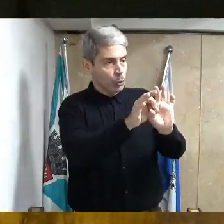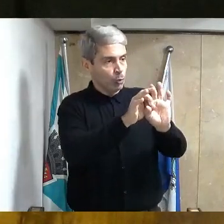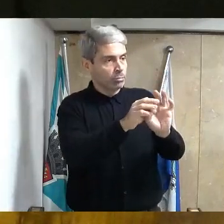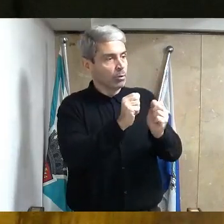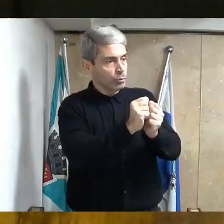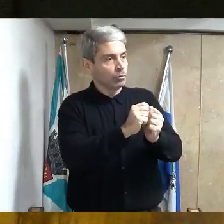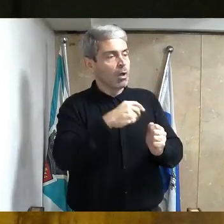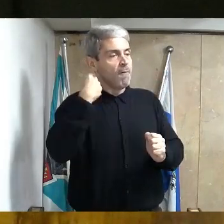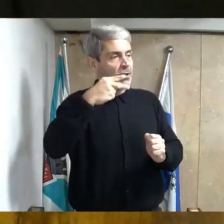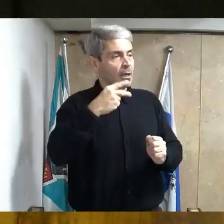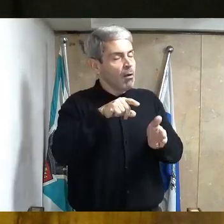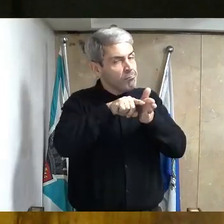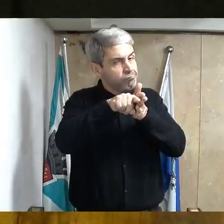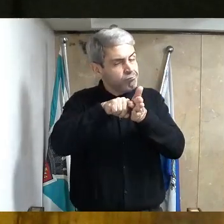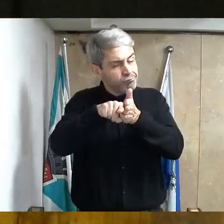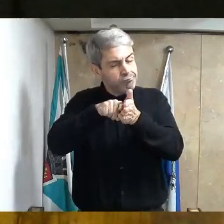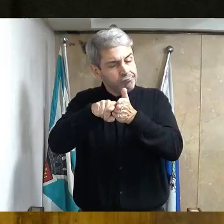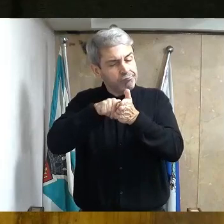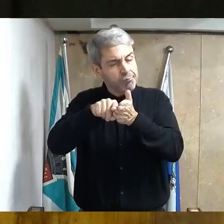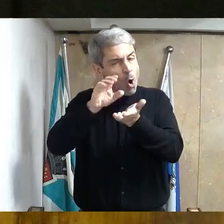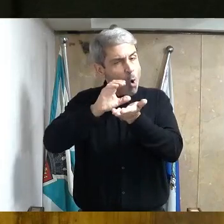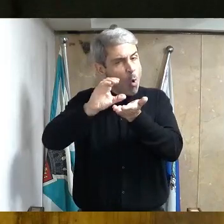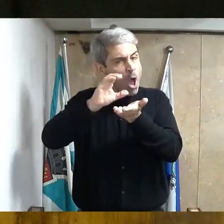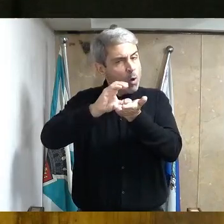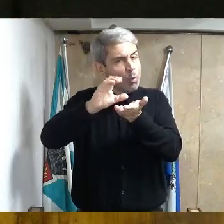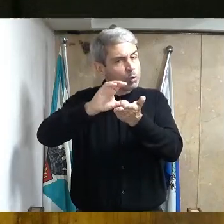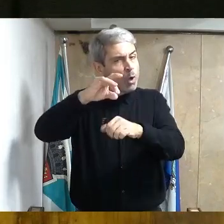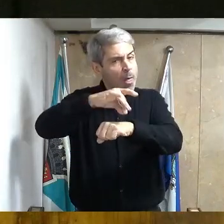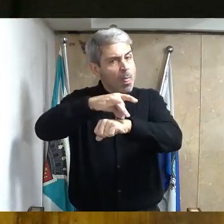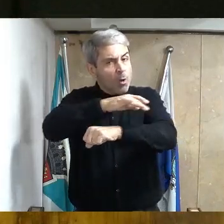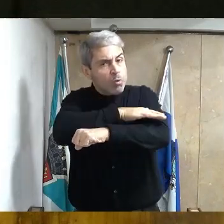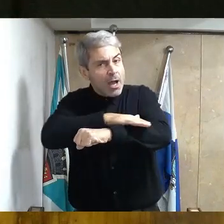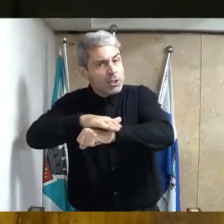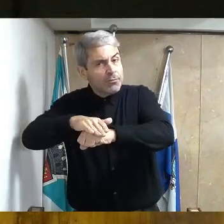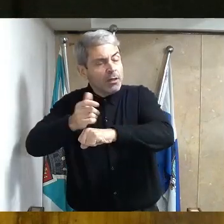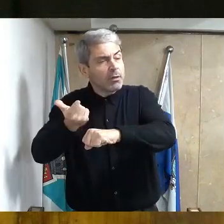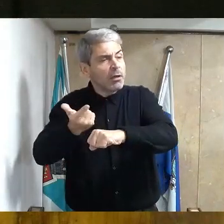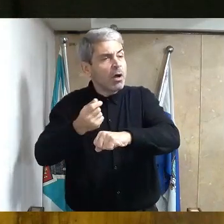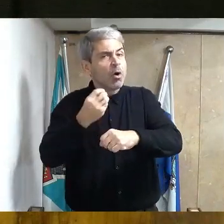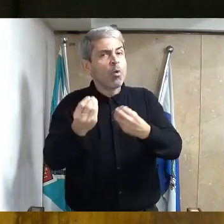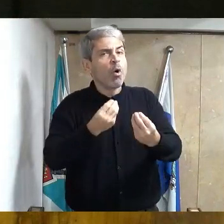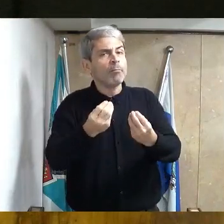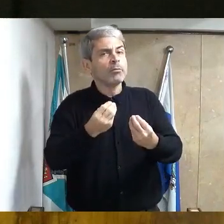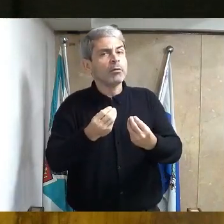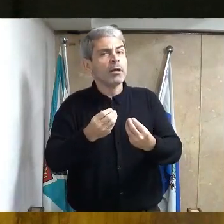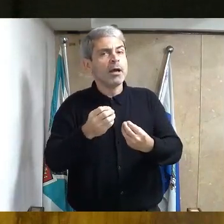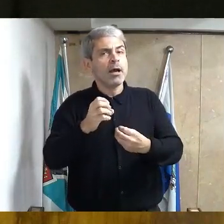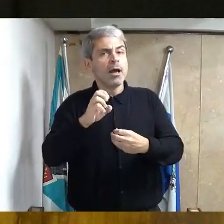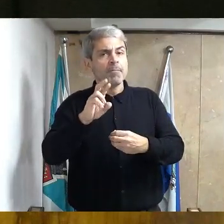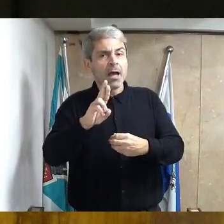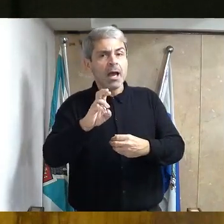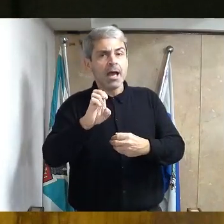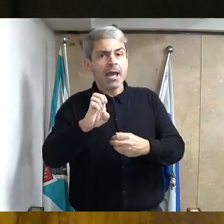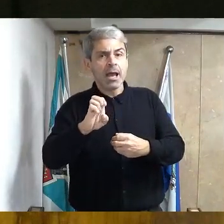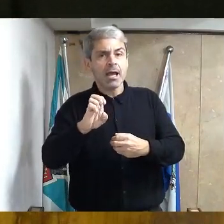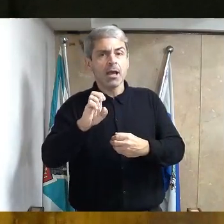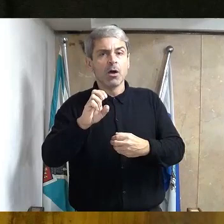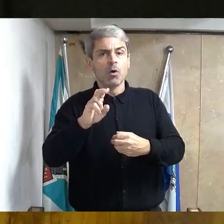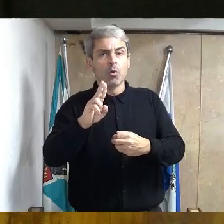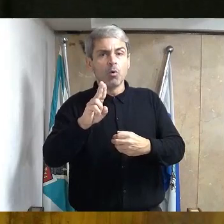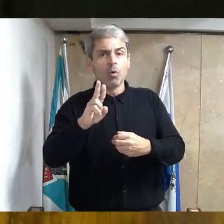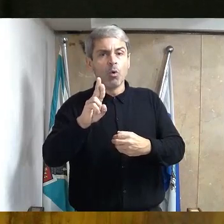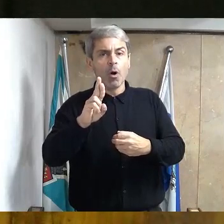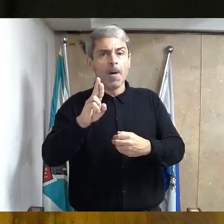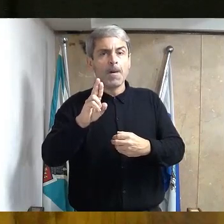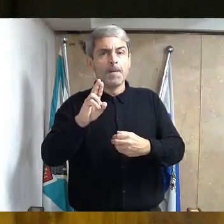começar a investigar onde está indo esse dinheiro do asfalto, o que está acontecendo com esse reúber nessa cidade, porque nós